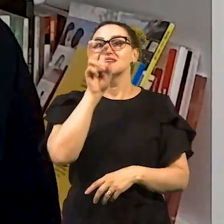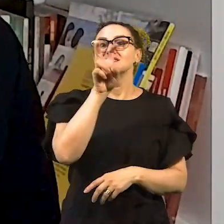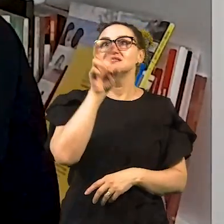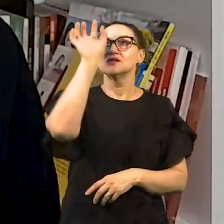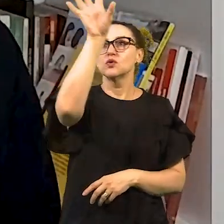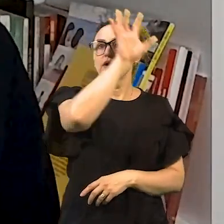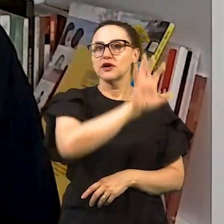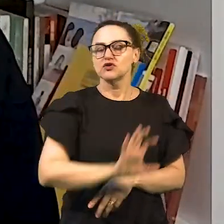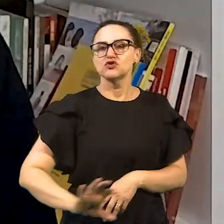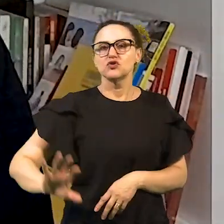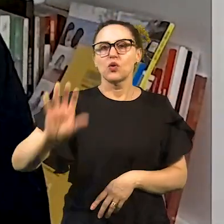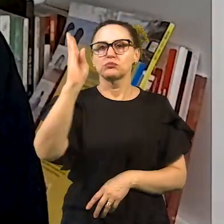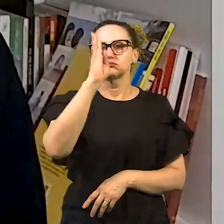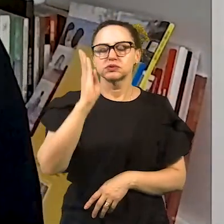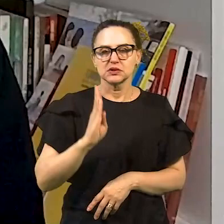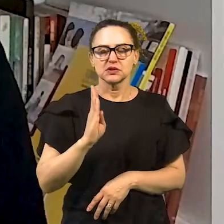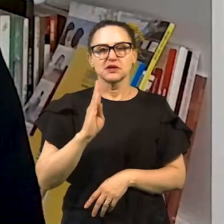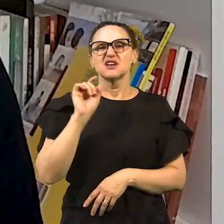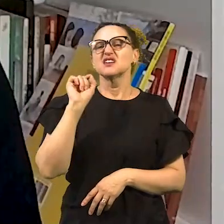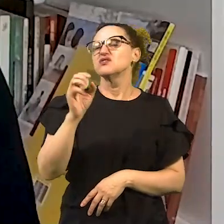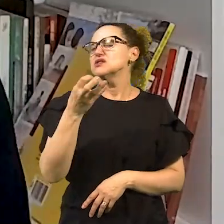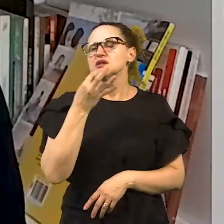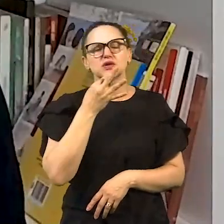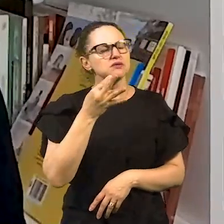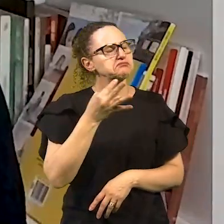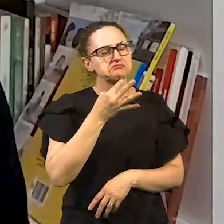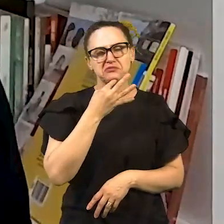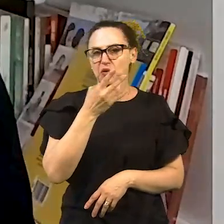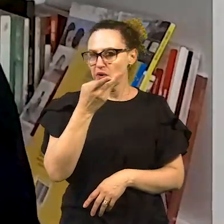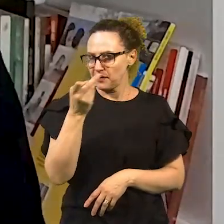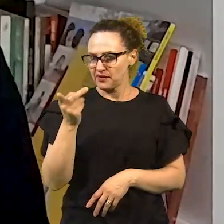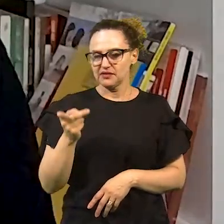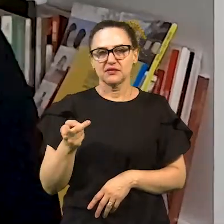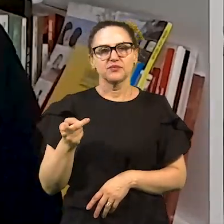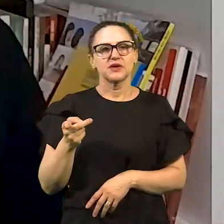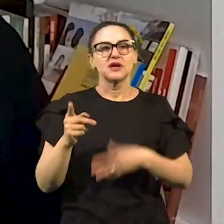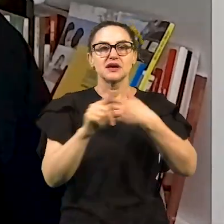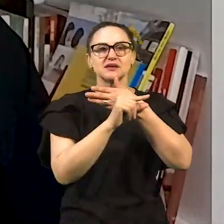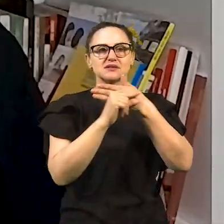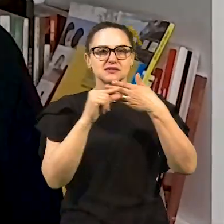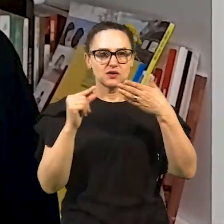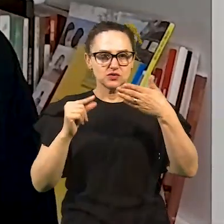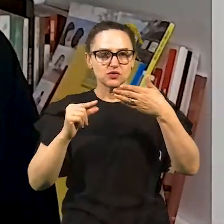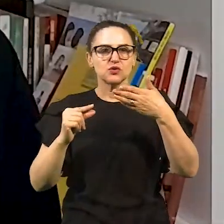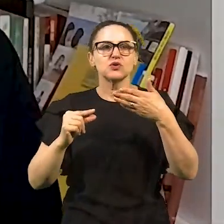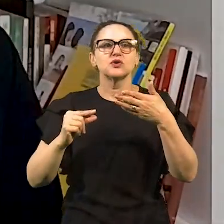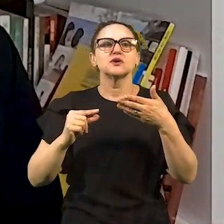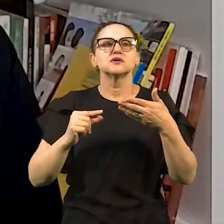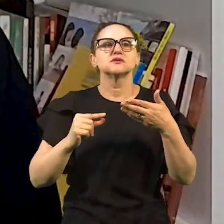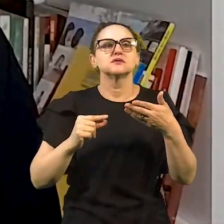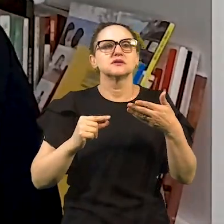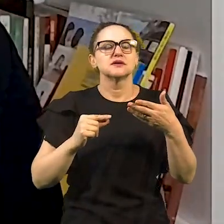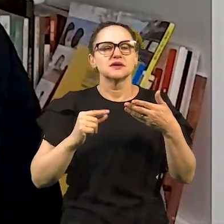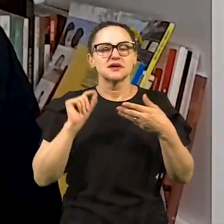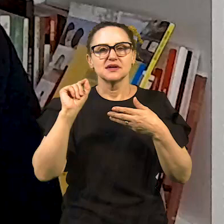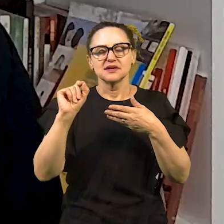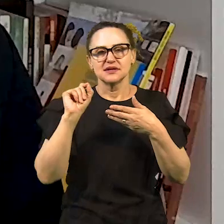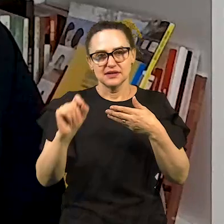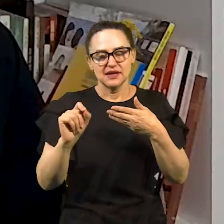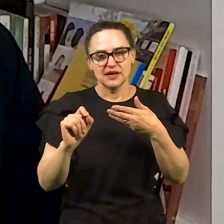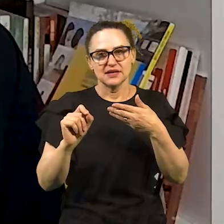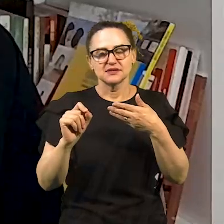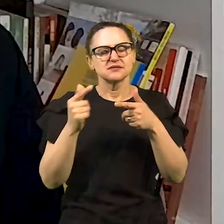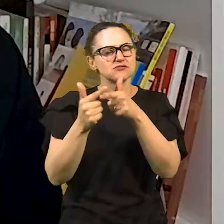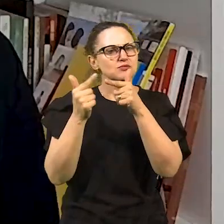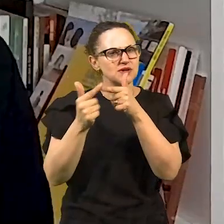que muito provavelmente você não conheça, nem esses autores e nem como essas questões foram representadas dentro